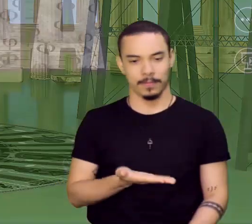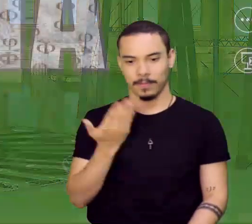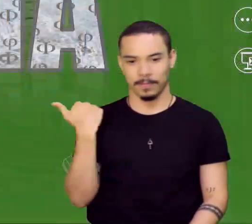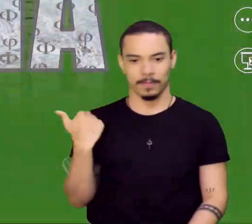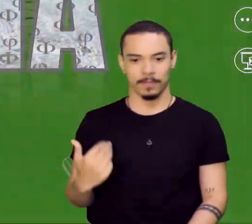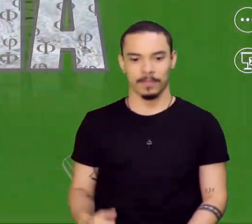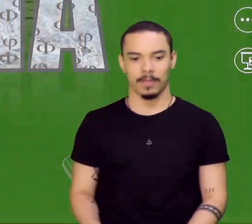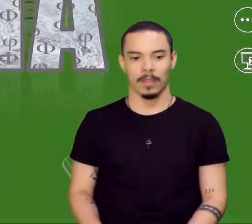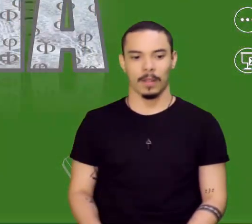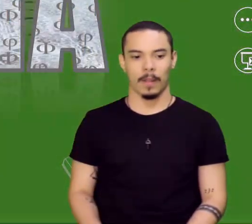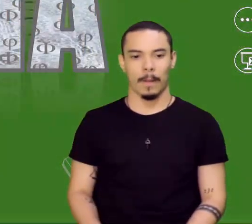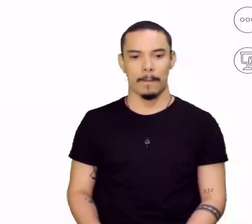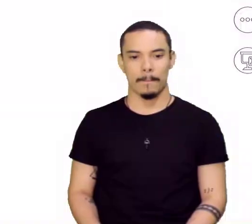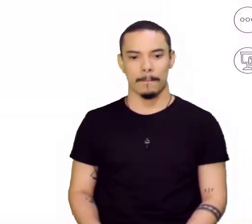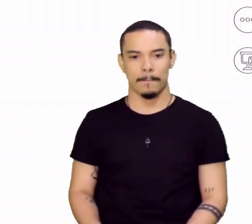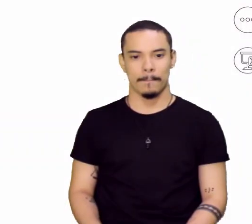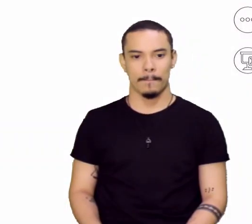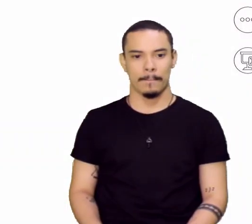aí.